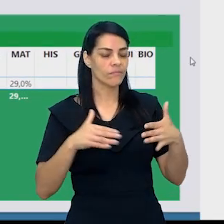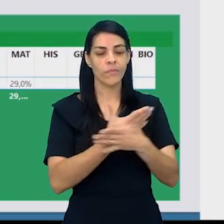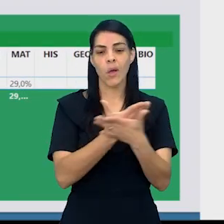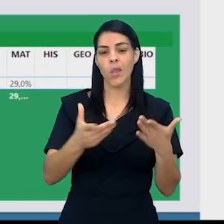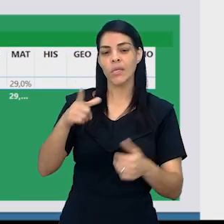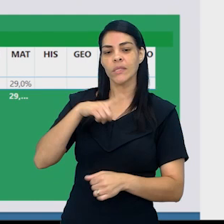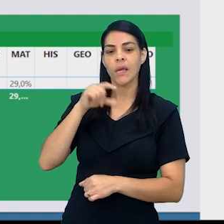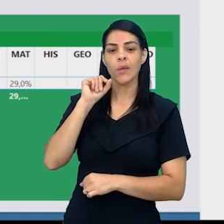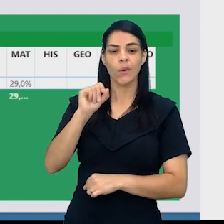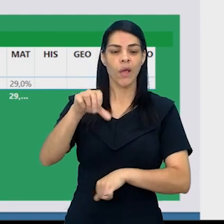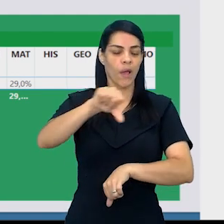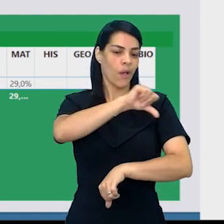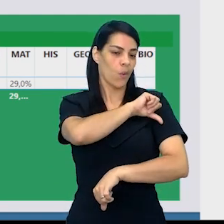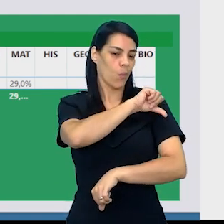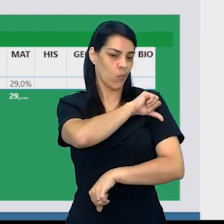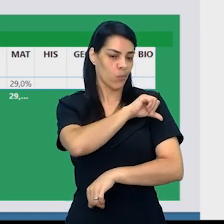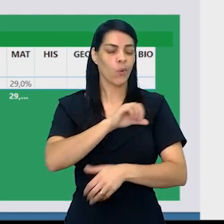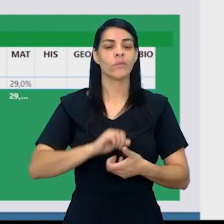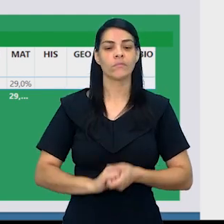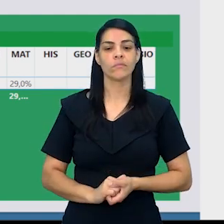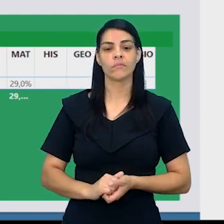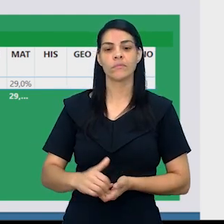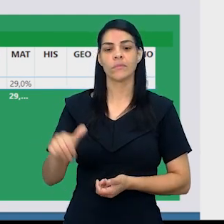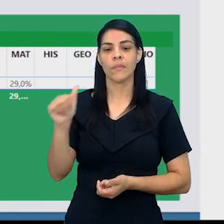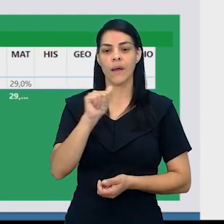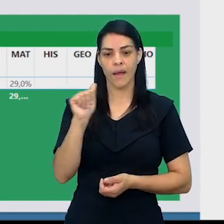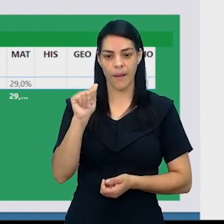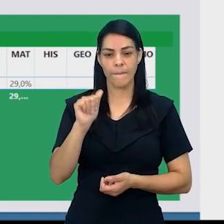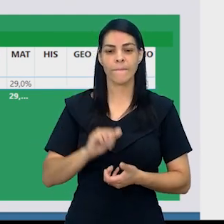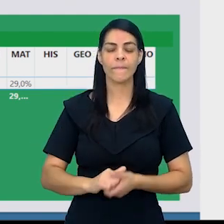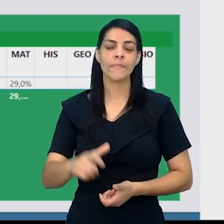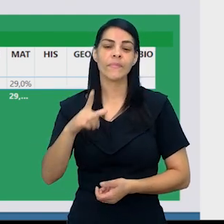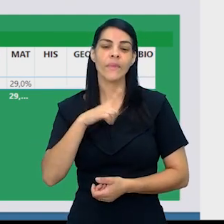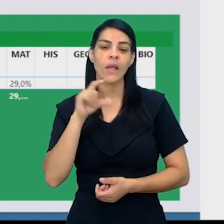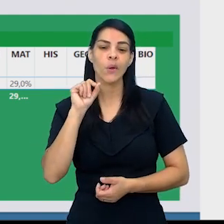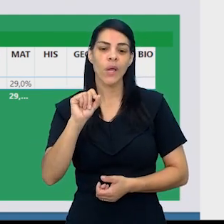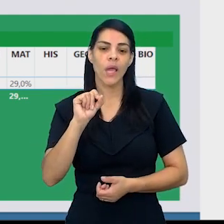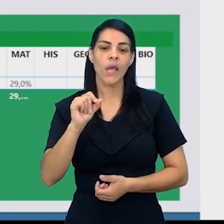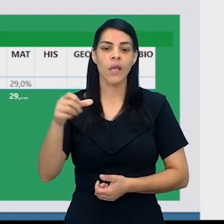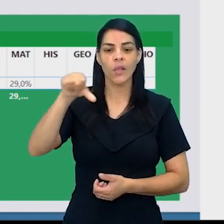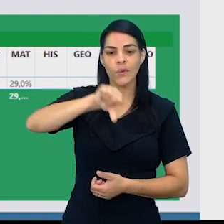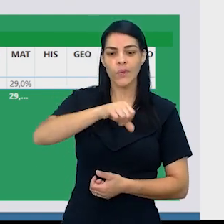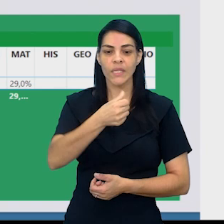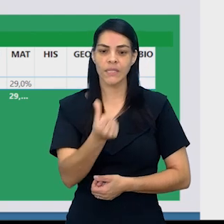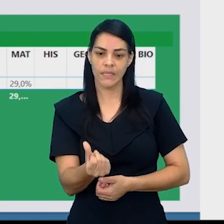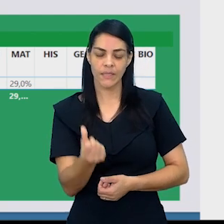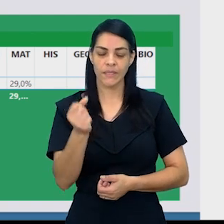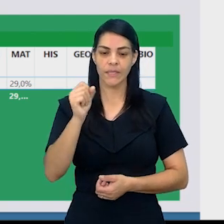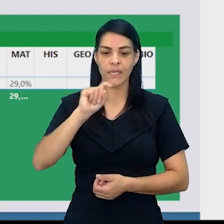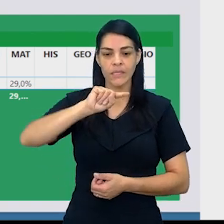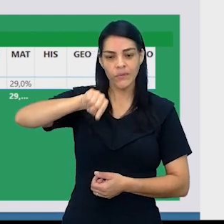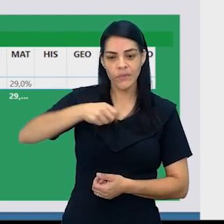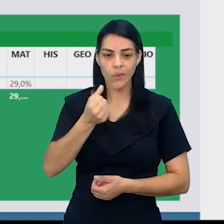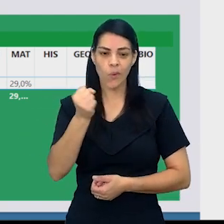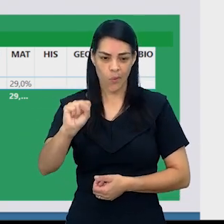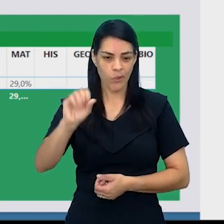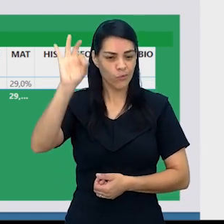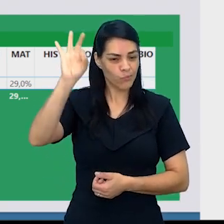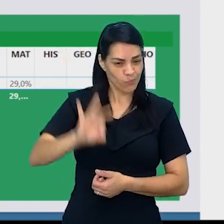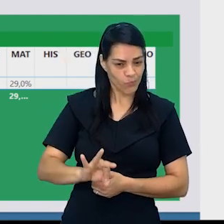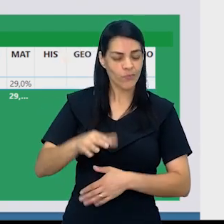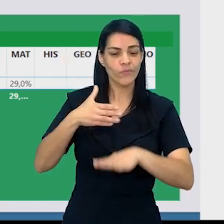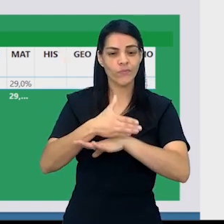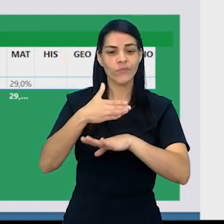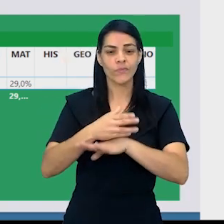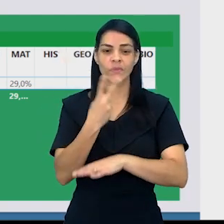tem aqui o nono ano a que teve aí 96,8 de participação e